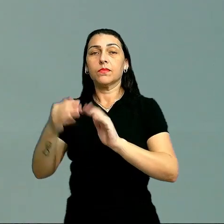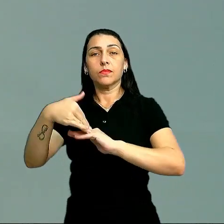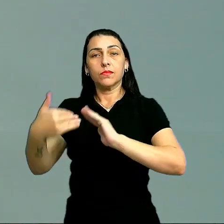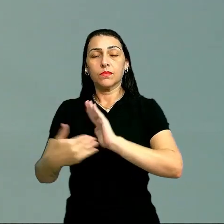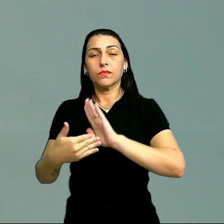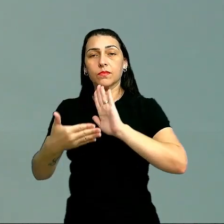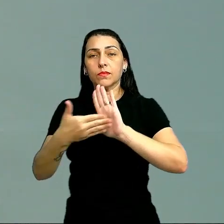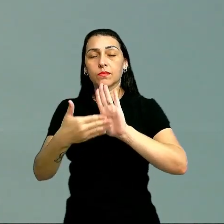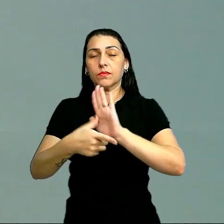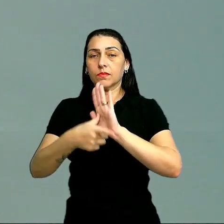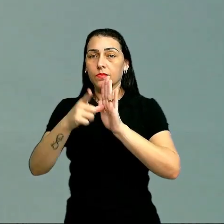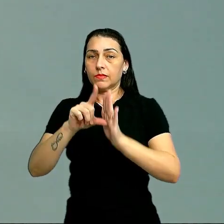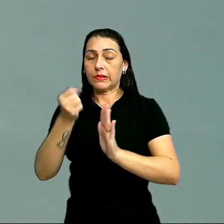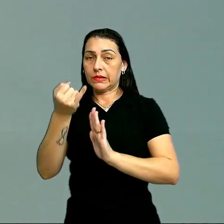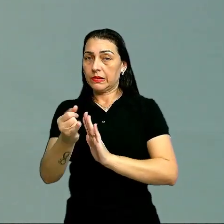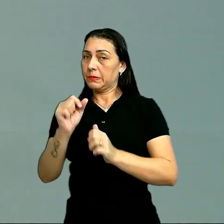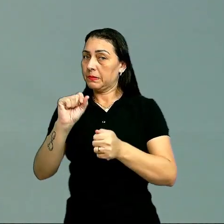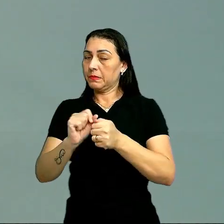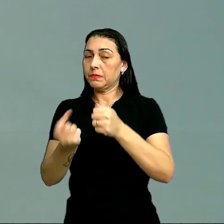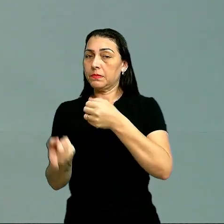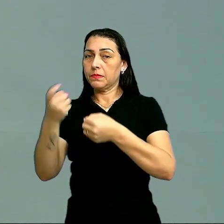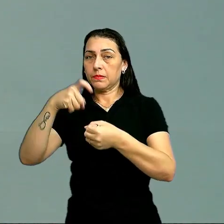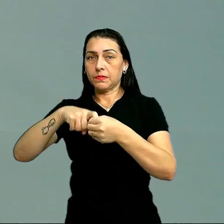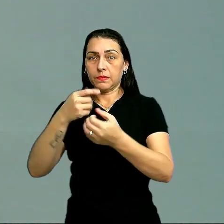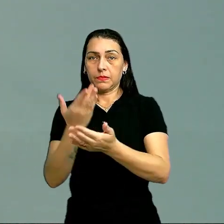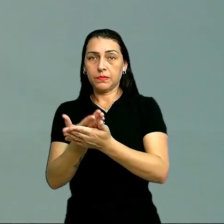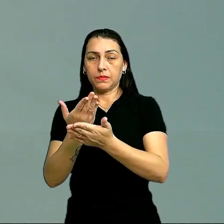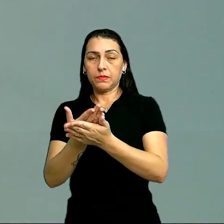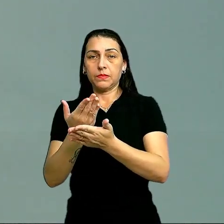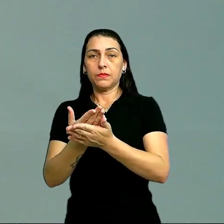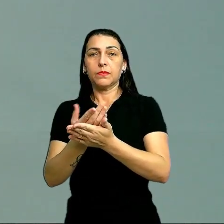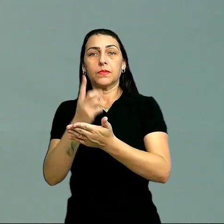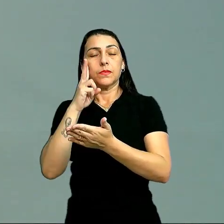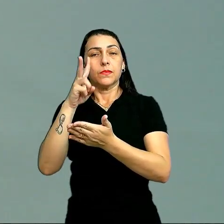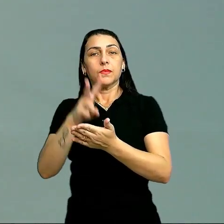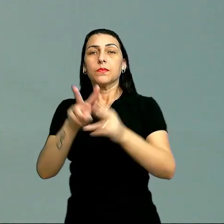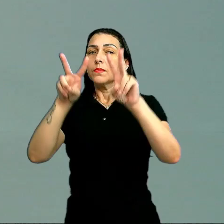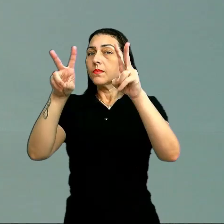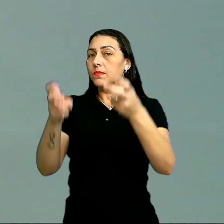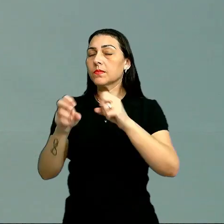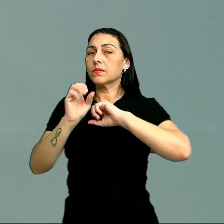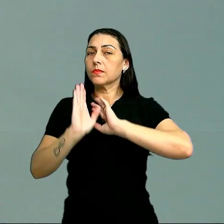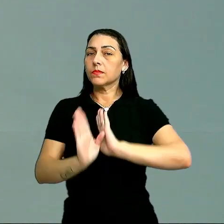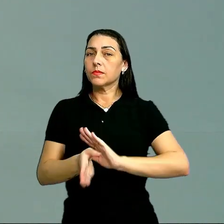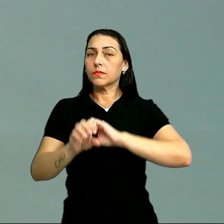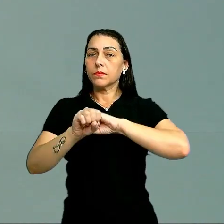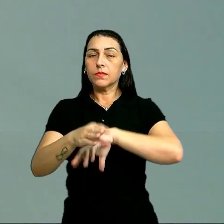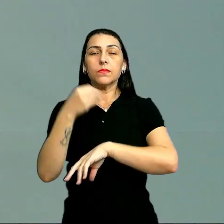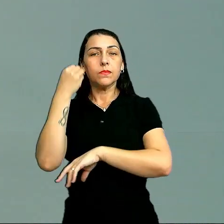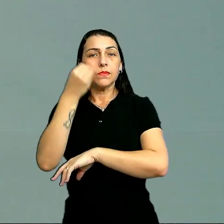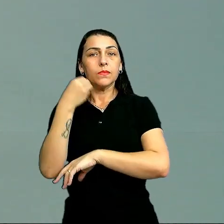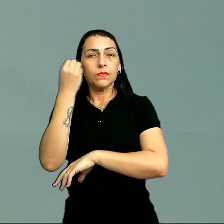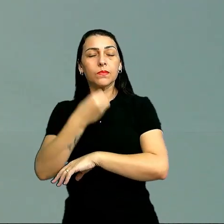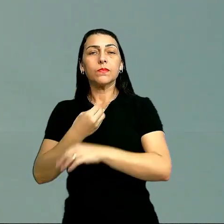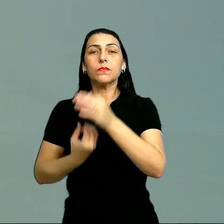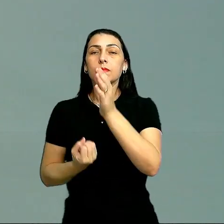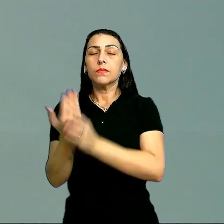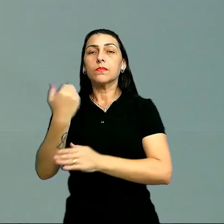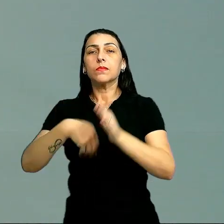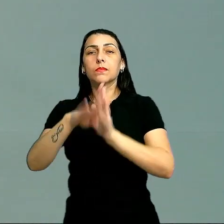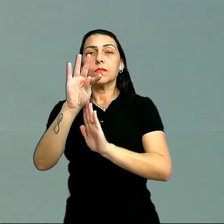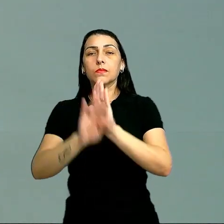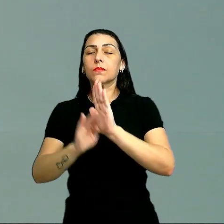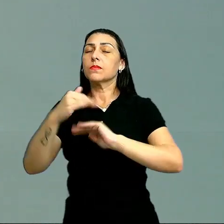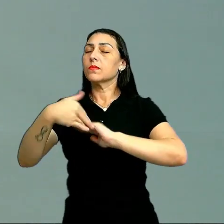anteriores. Quem não fez, volte às aulas, retomem esses temas que foram trabalhados e tentem produzir os textos de vocês